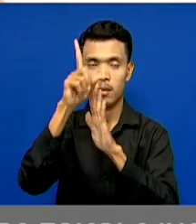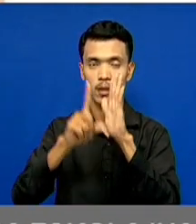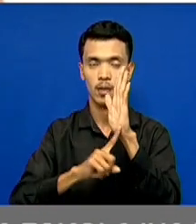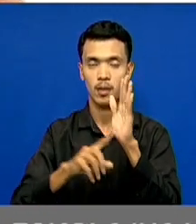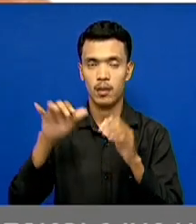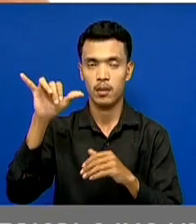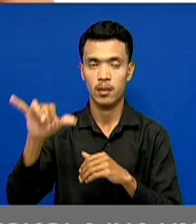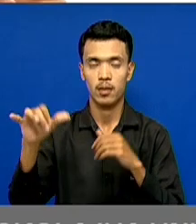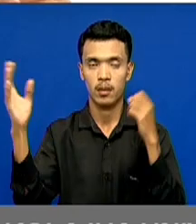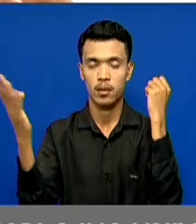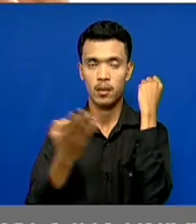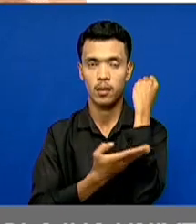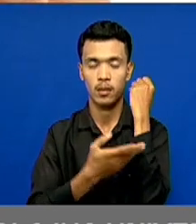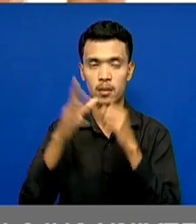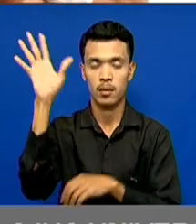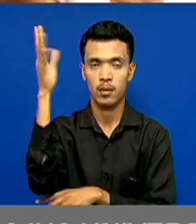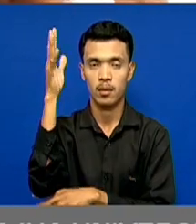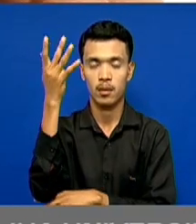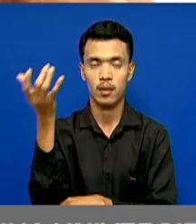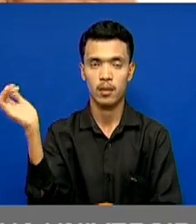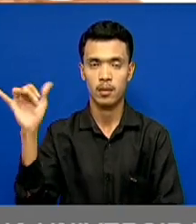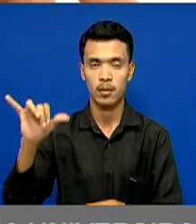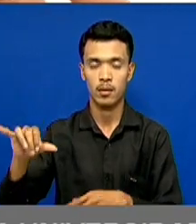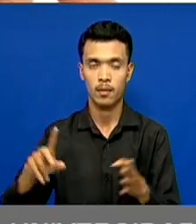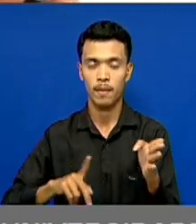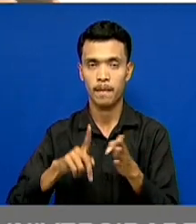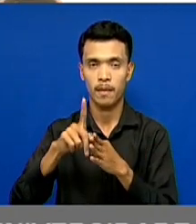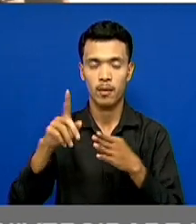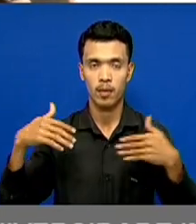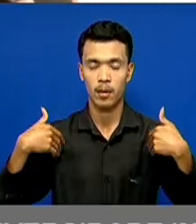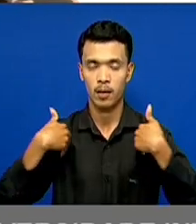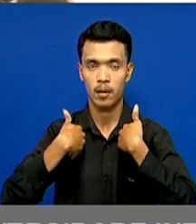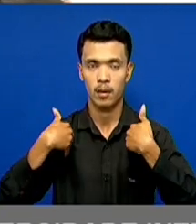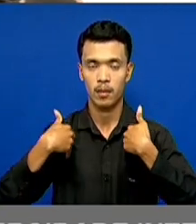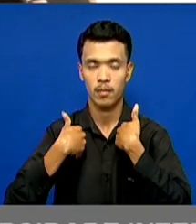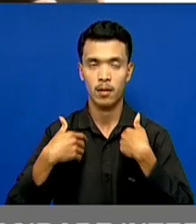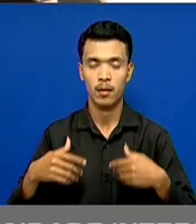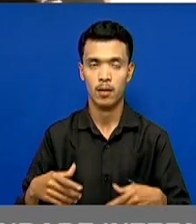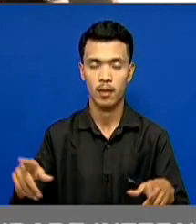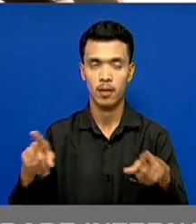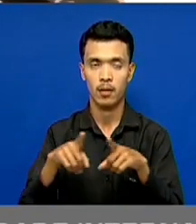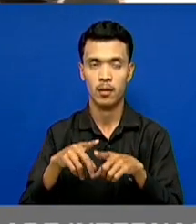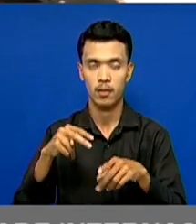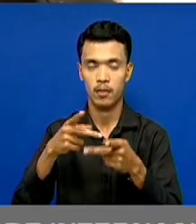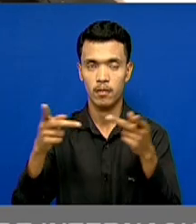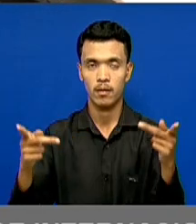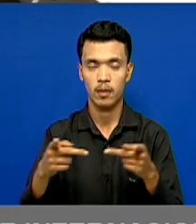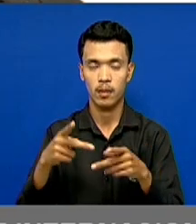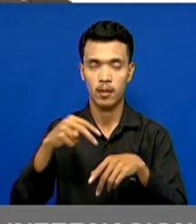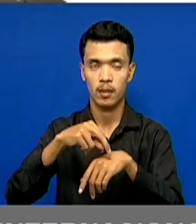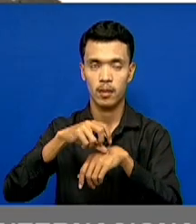sira TCI, sira oho animal fuik sira nebe ke pertence bai Parque Nasional nia ne. Ia